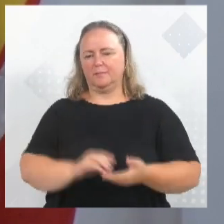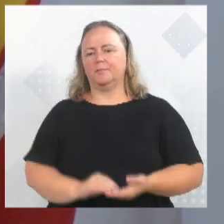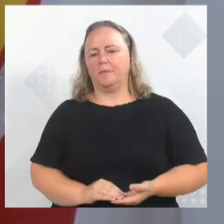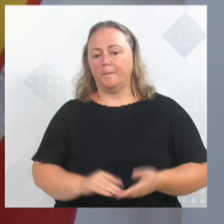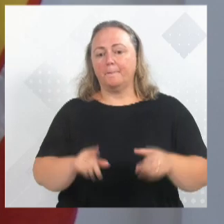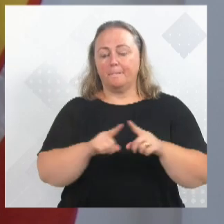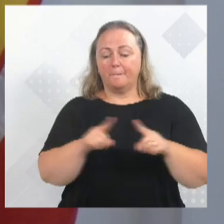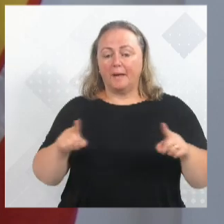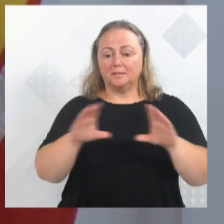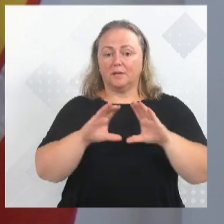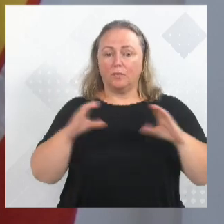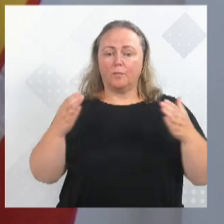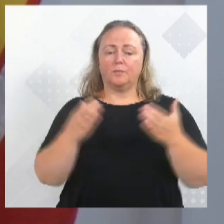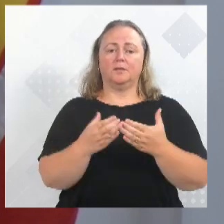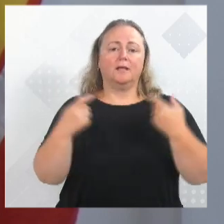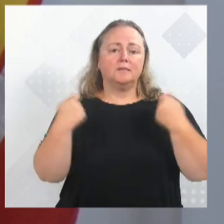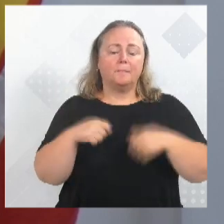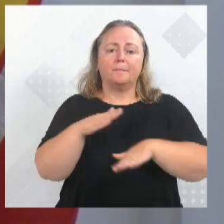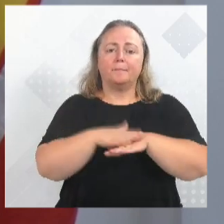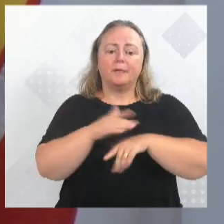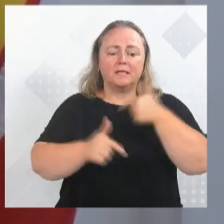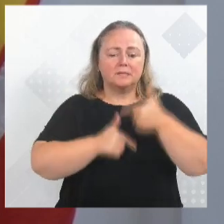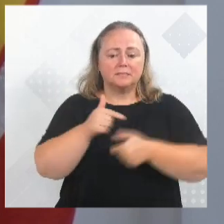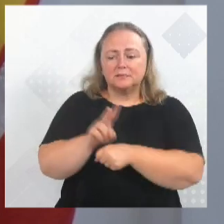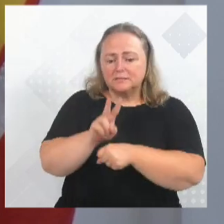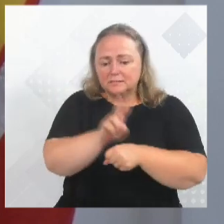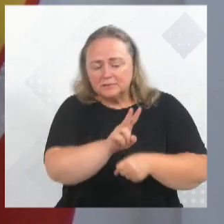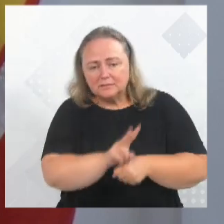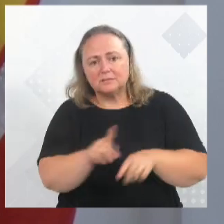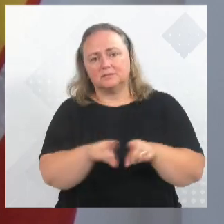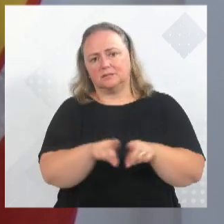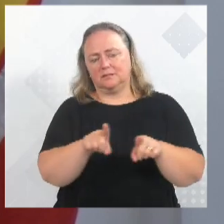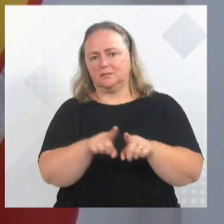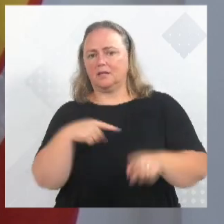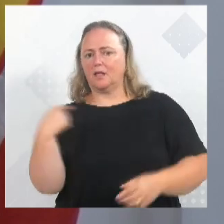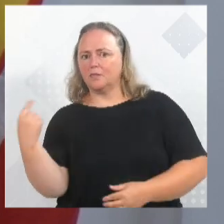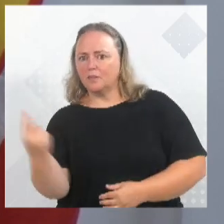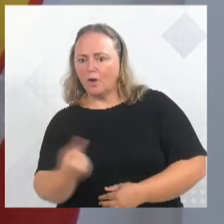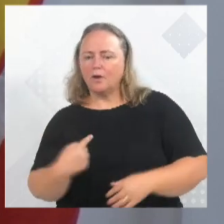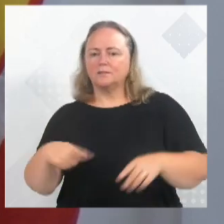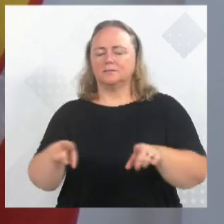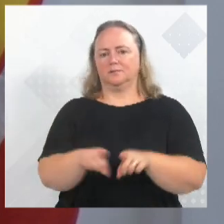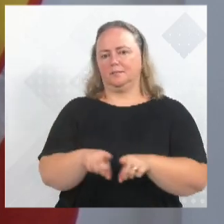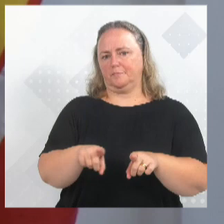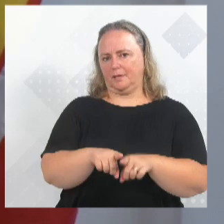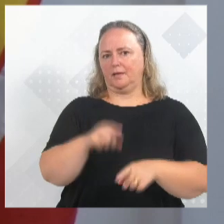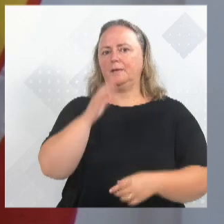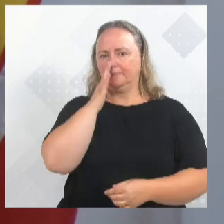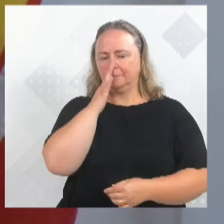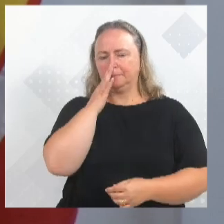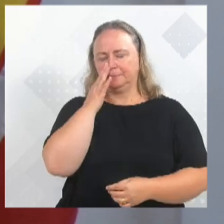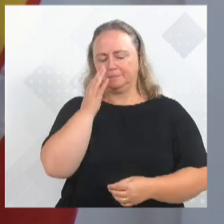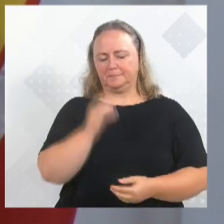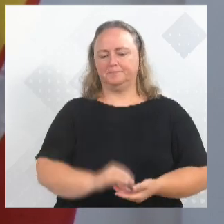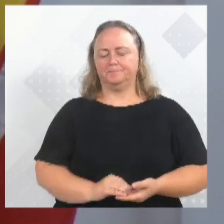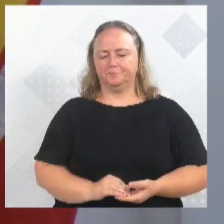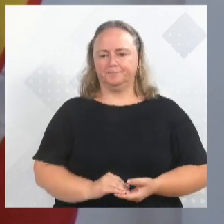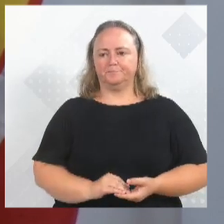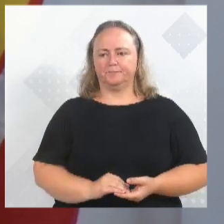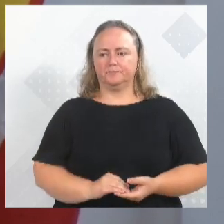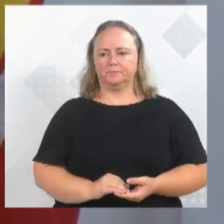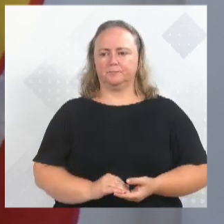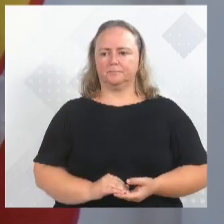comunidade também tem que fazer a parte tem que fazer a parte dela nós temos que fazer a nossa parte né Vereador